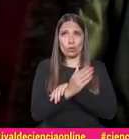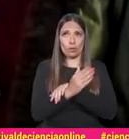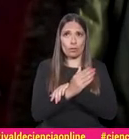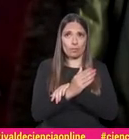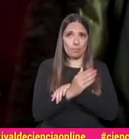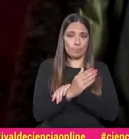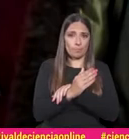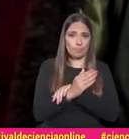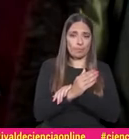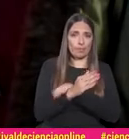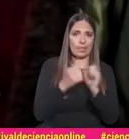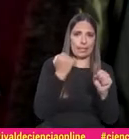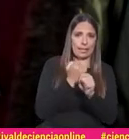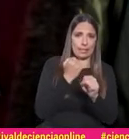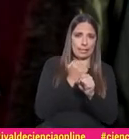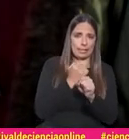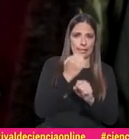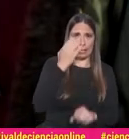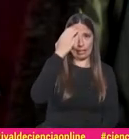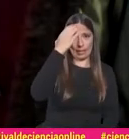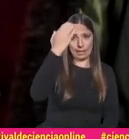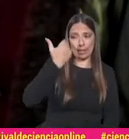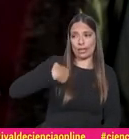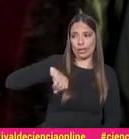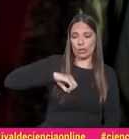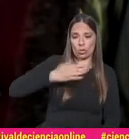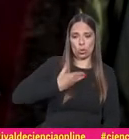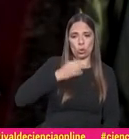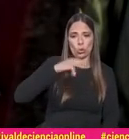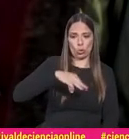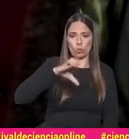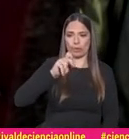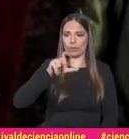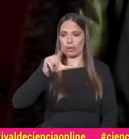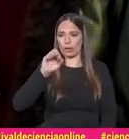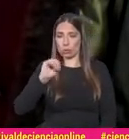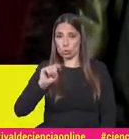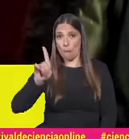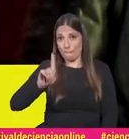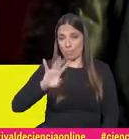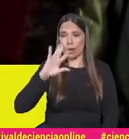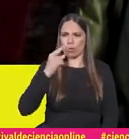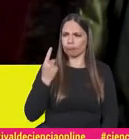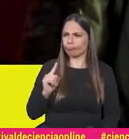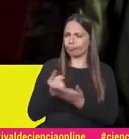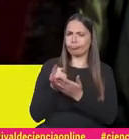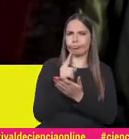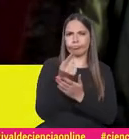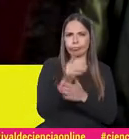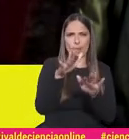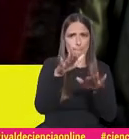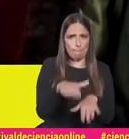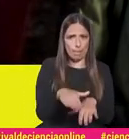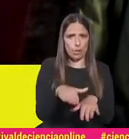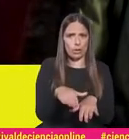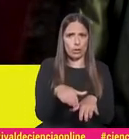de Barrameda ao serviço do rei de Espanha, Dom Carlos I. E quando, na sua viagem, parou